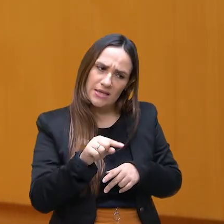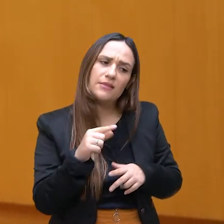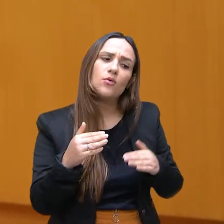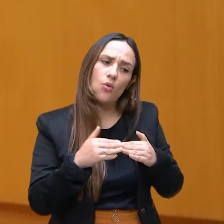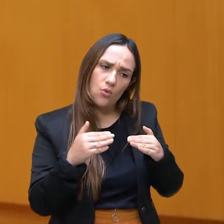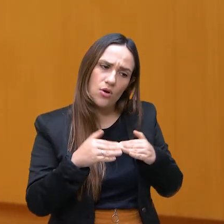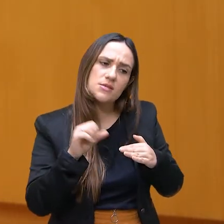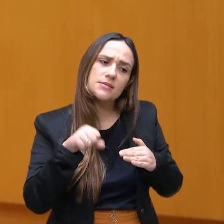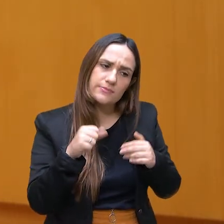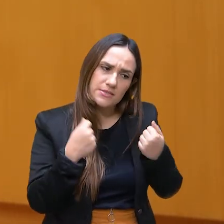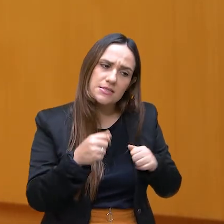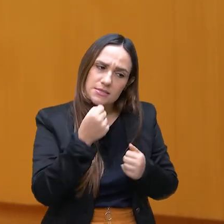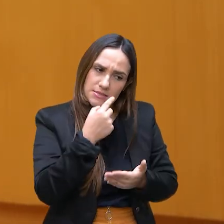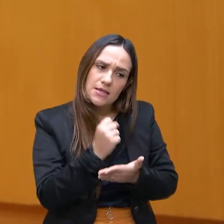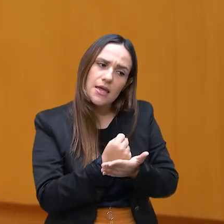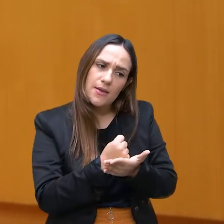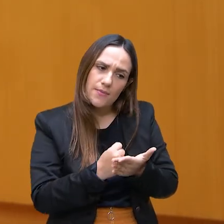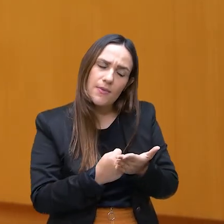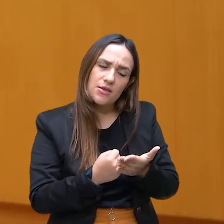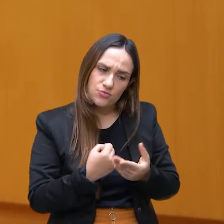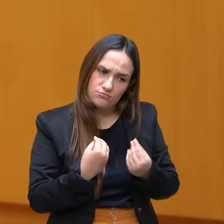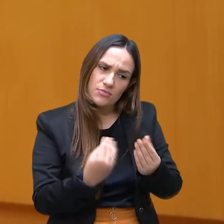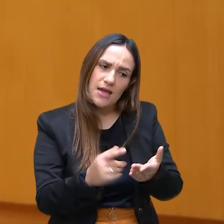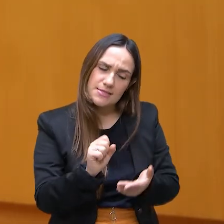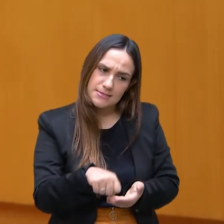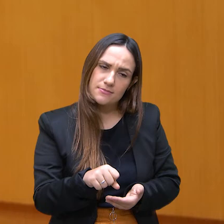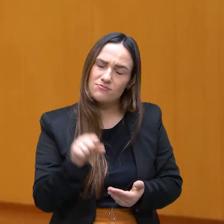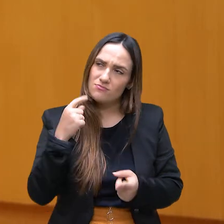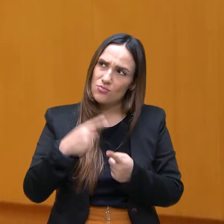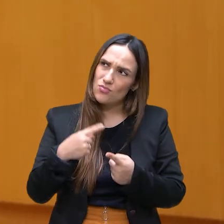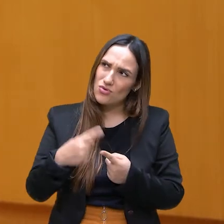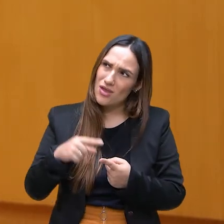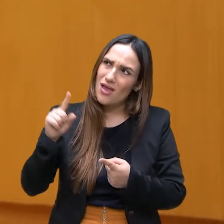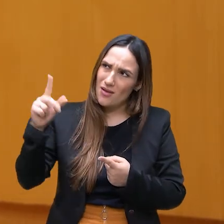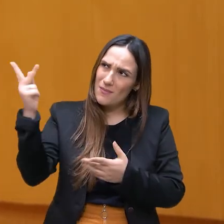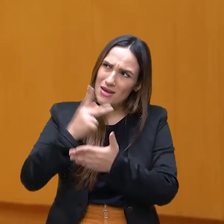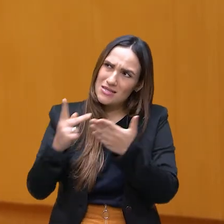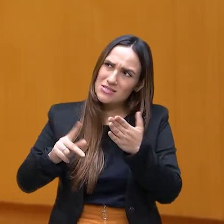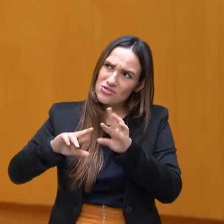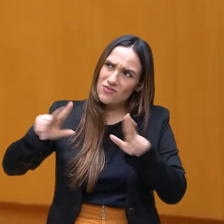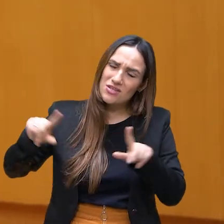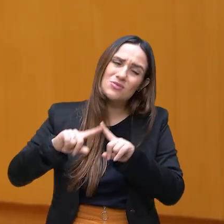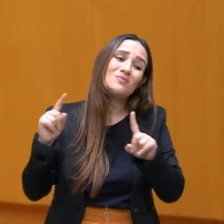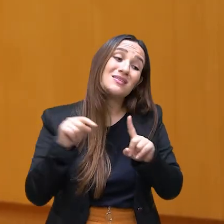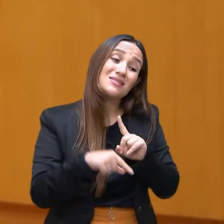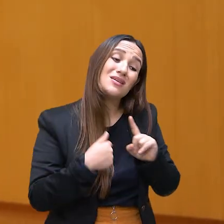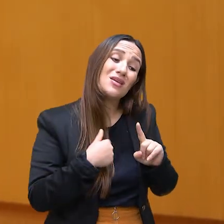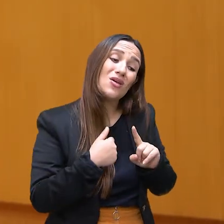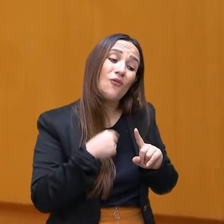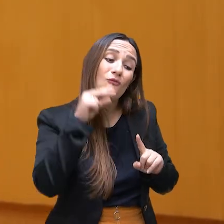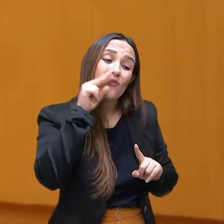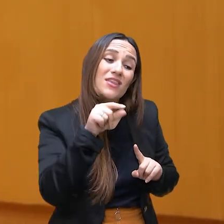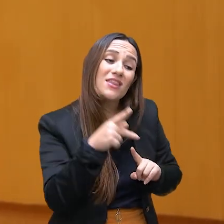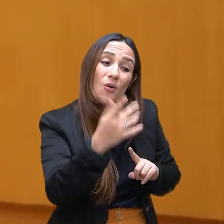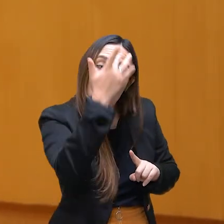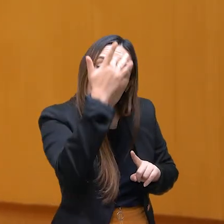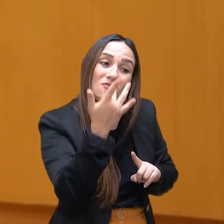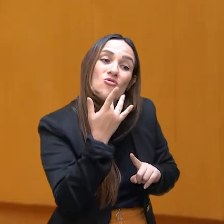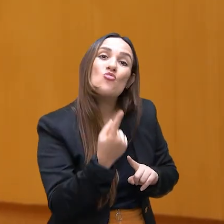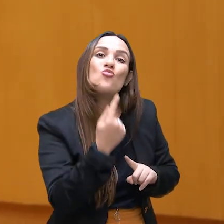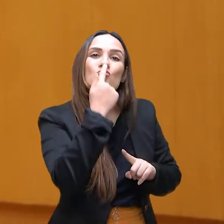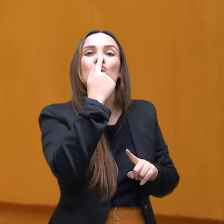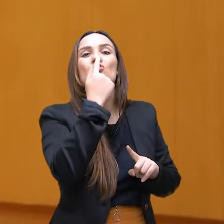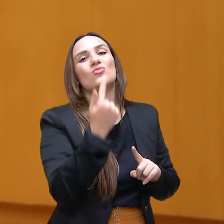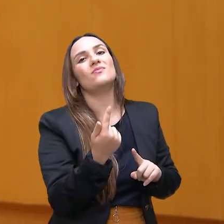pessoa. Naquele processo é isso que lhe cabe, não é? Eu penso que, assim, uma visão